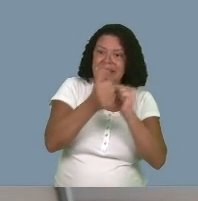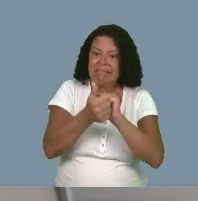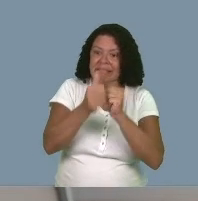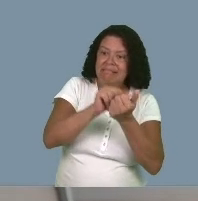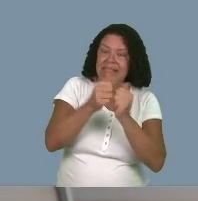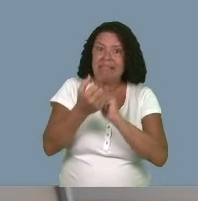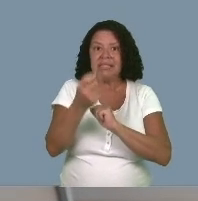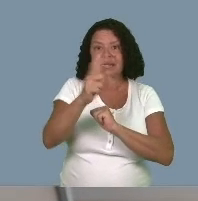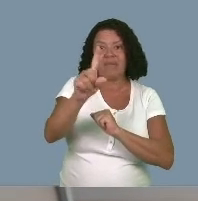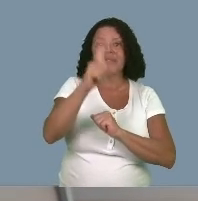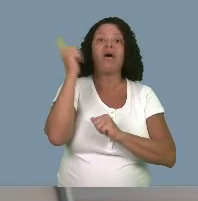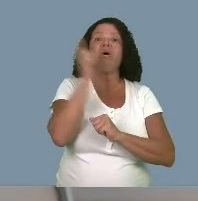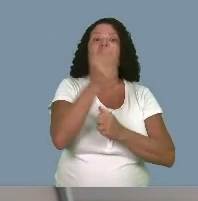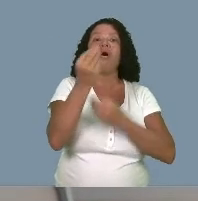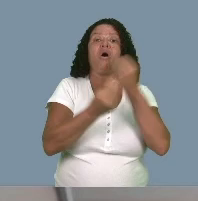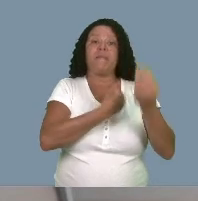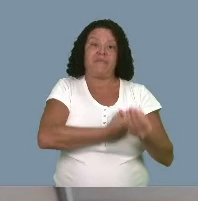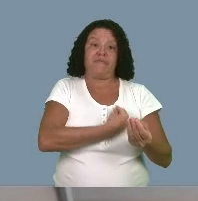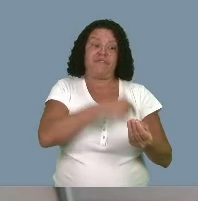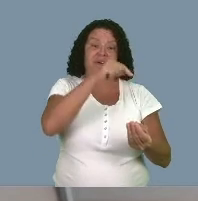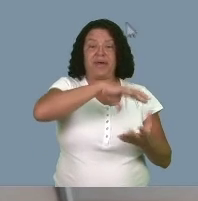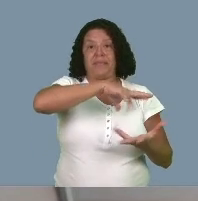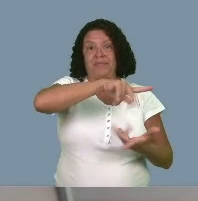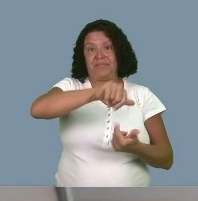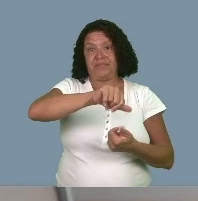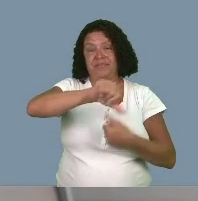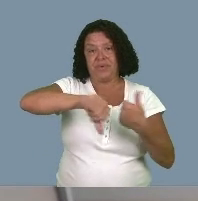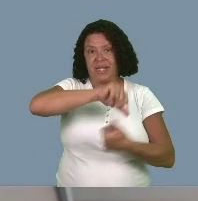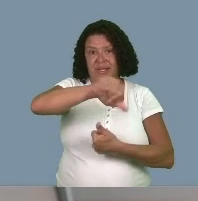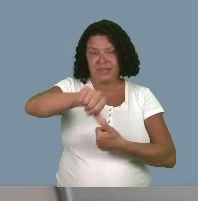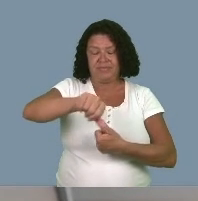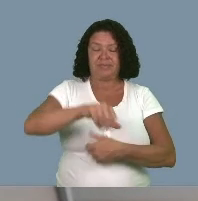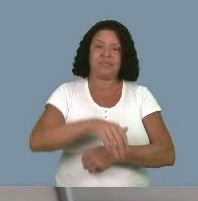conseguiremos viver nesse planeta transformado.